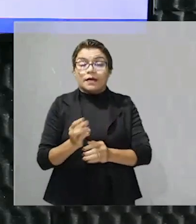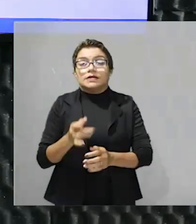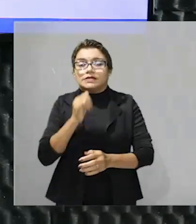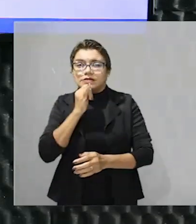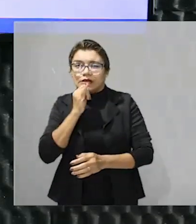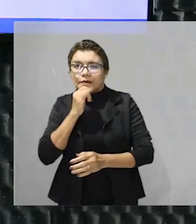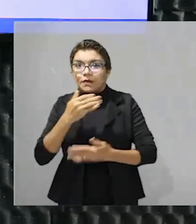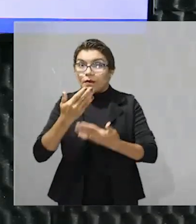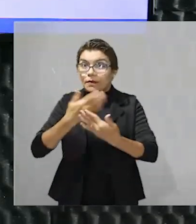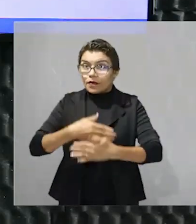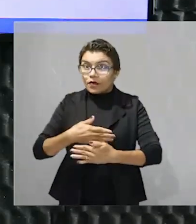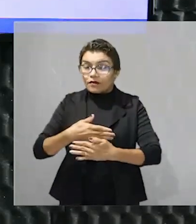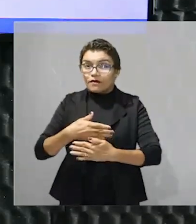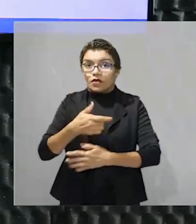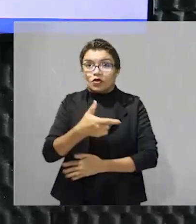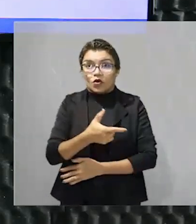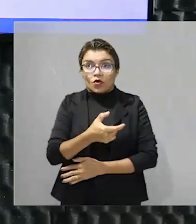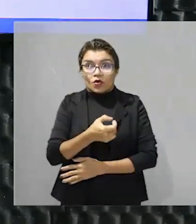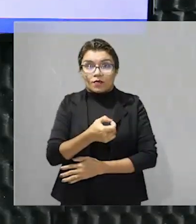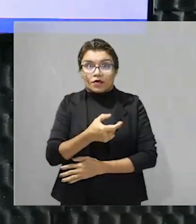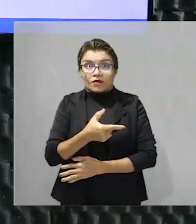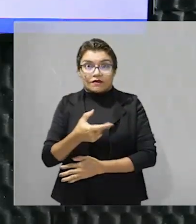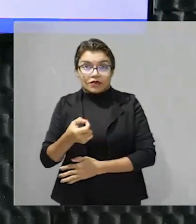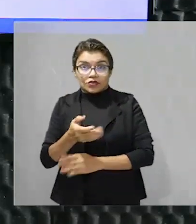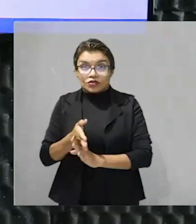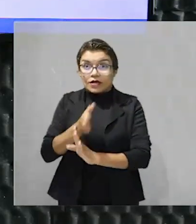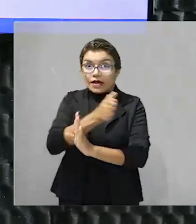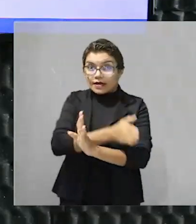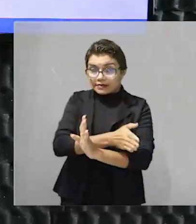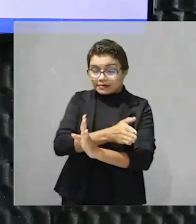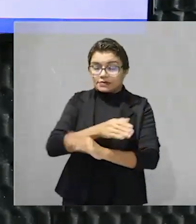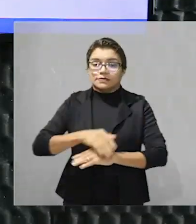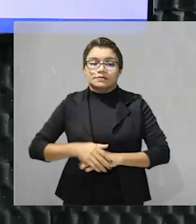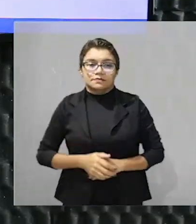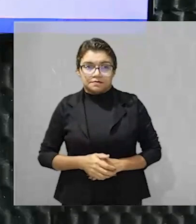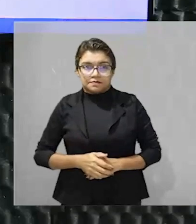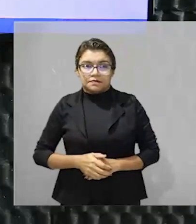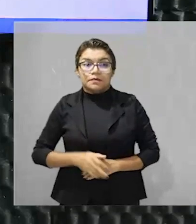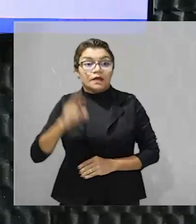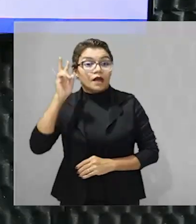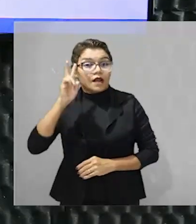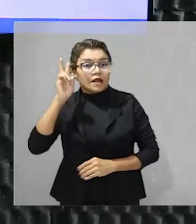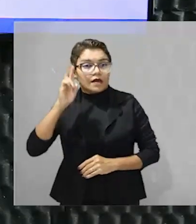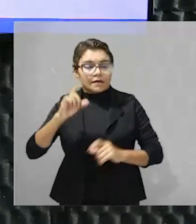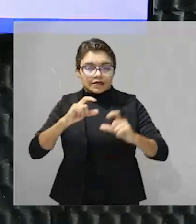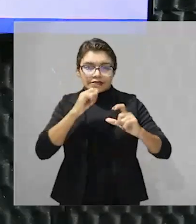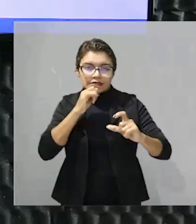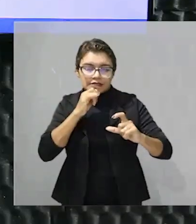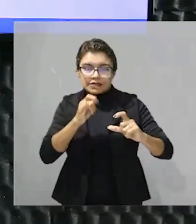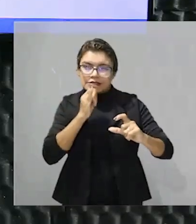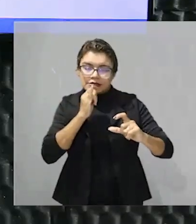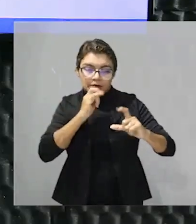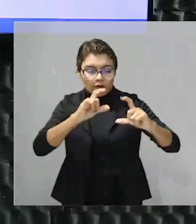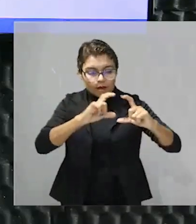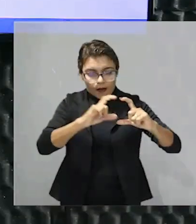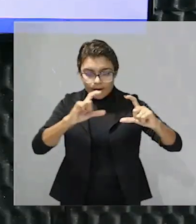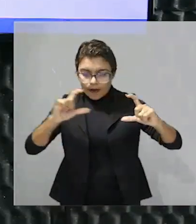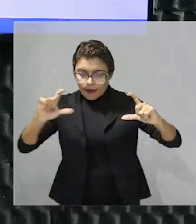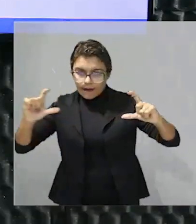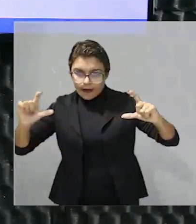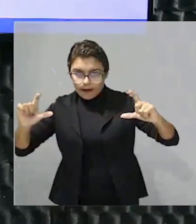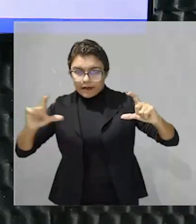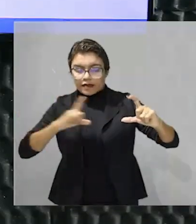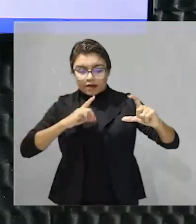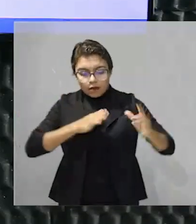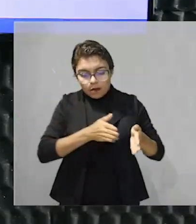a 2020. Olha esse quadrinho que você tem justamente uma progressão das molduras ou